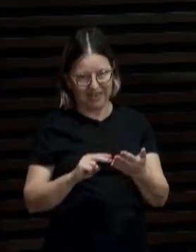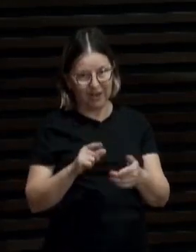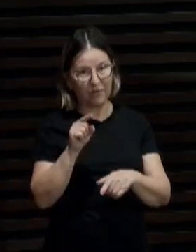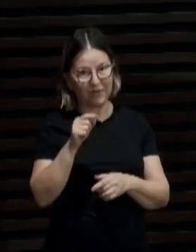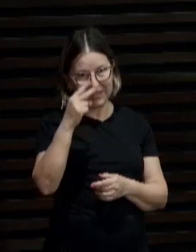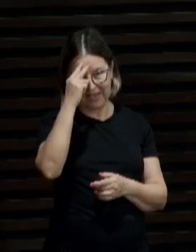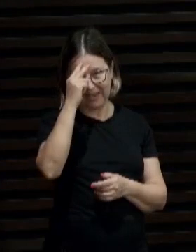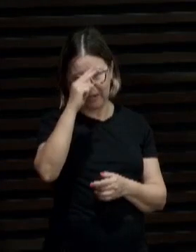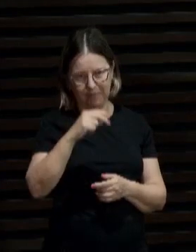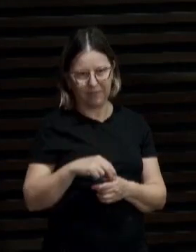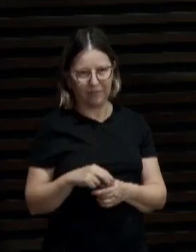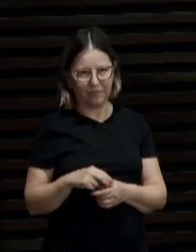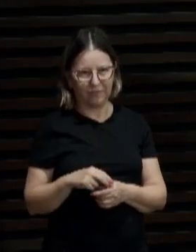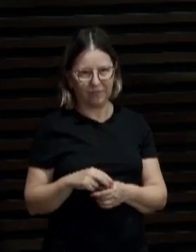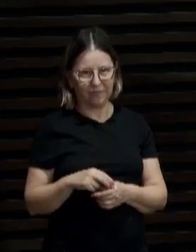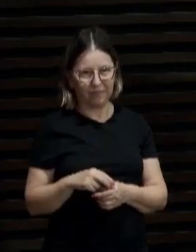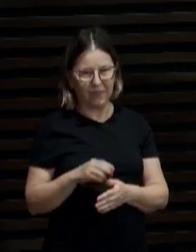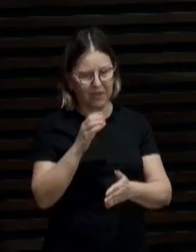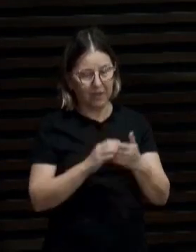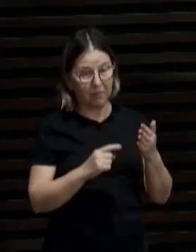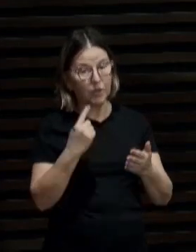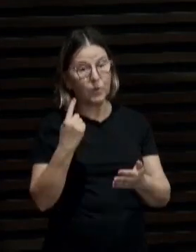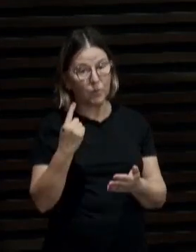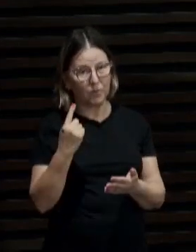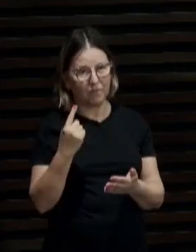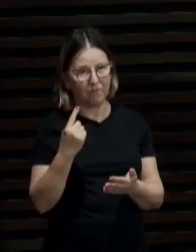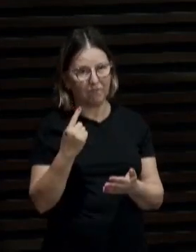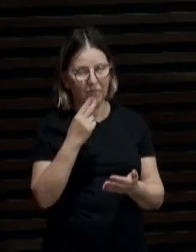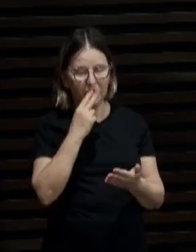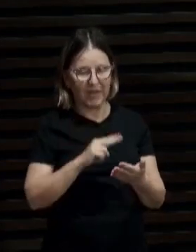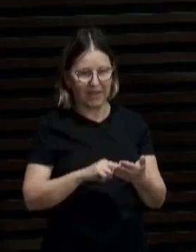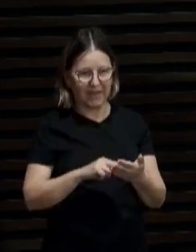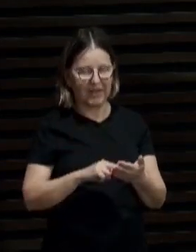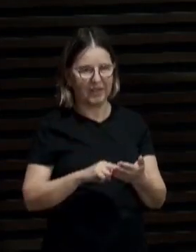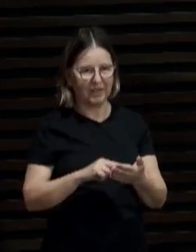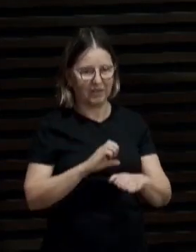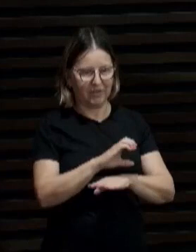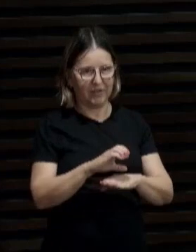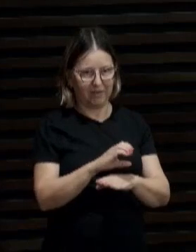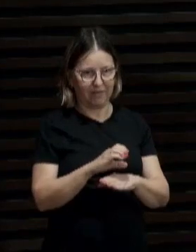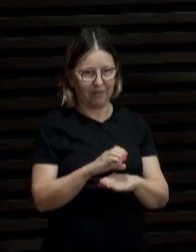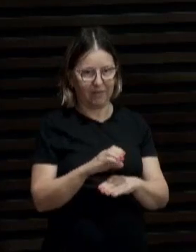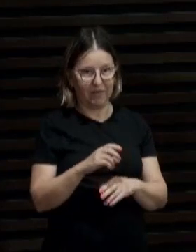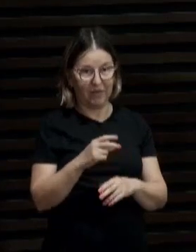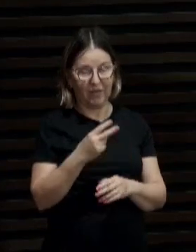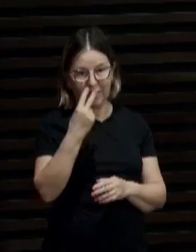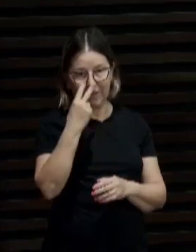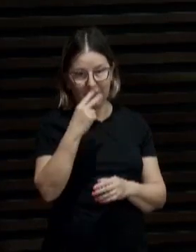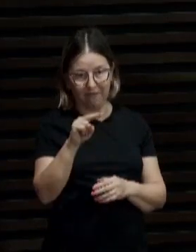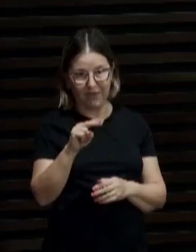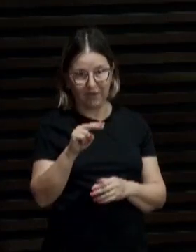já prestou atenção no capítulo 1 da carta de Paulo a Éfeso? O tamanho do parágrafo, a riqueza, ali